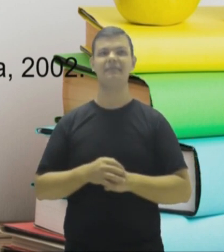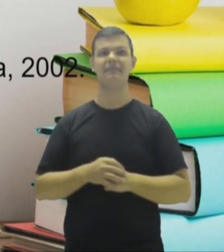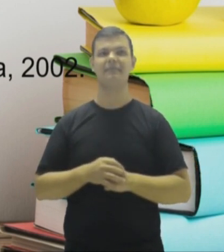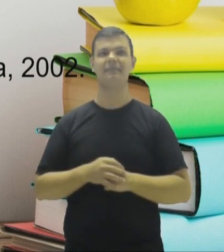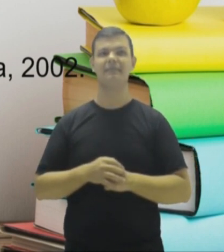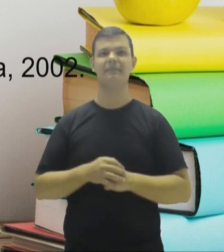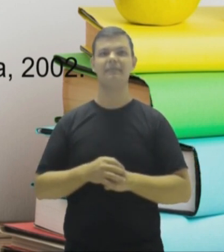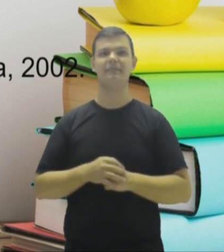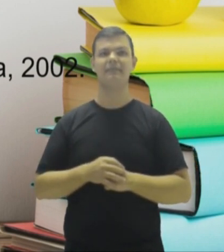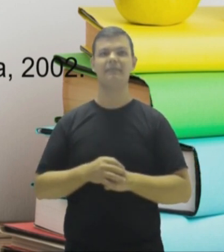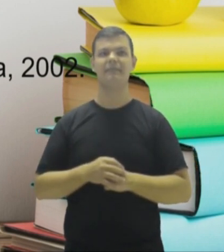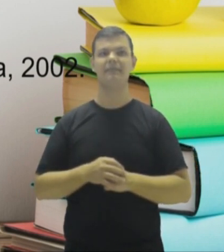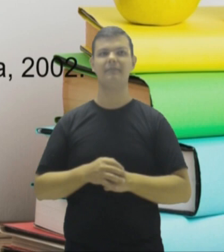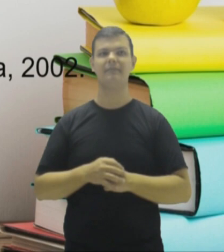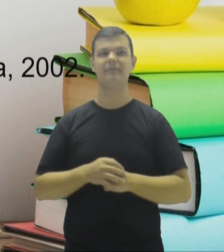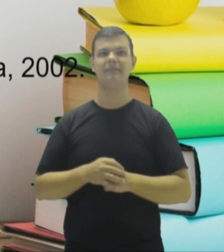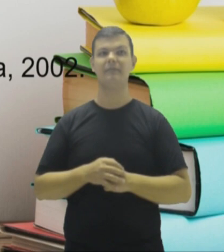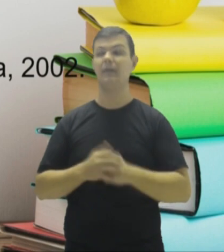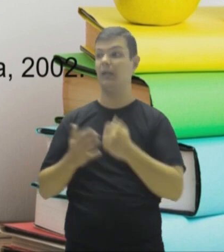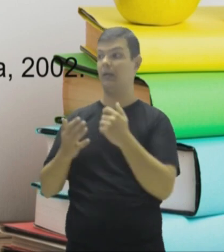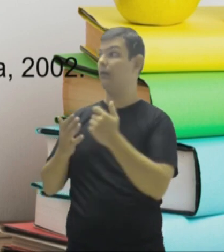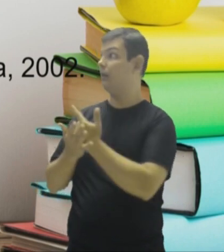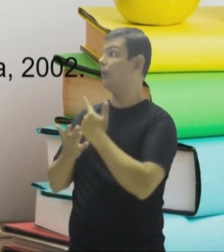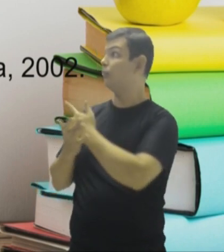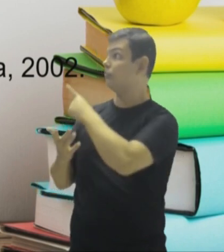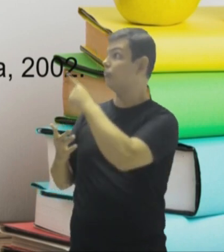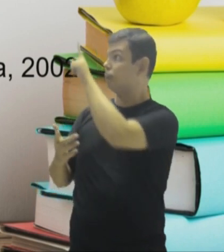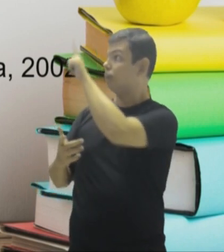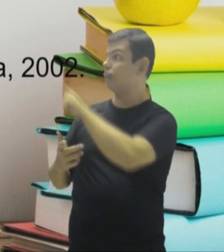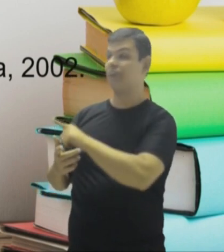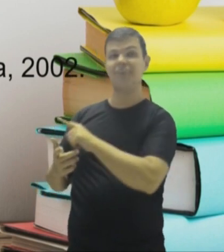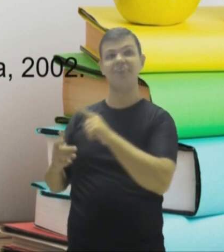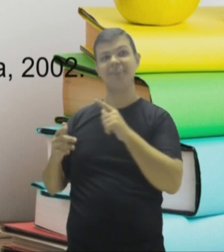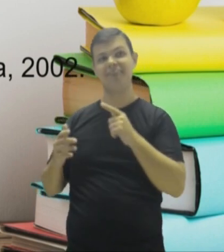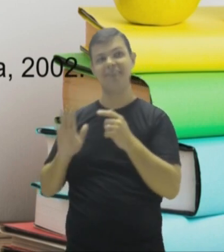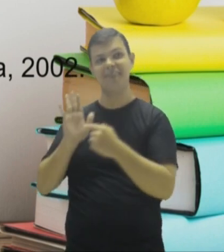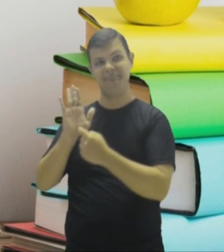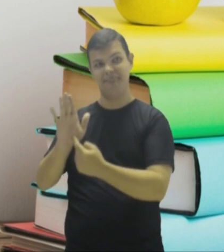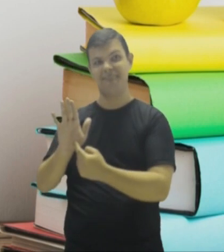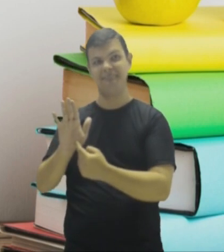Nós também, olha aqui a imagem dos livros para vocês, que eu usei.